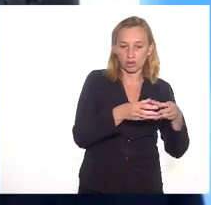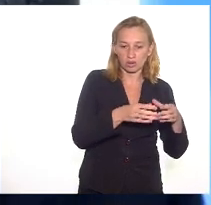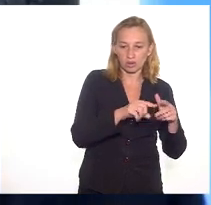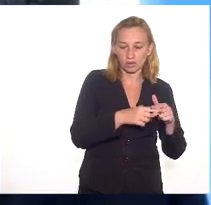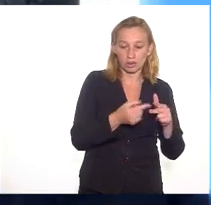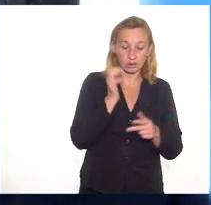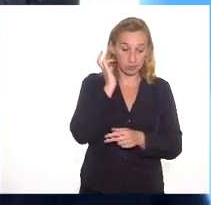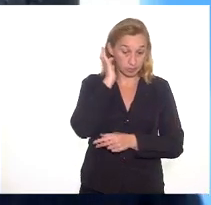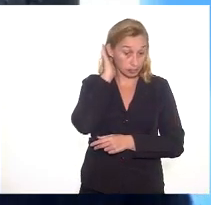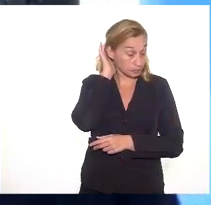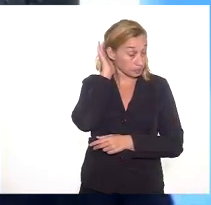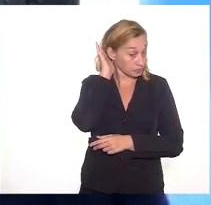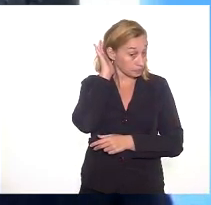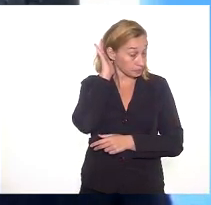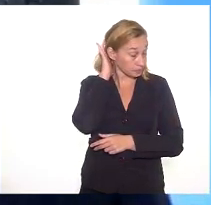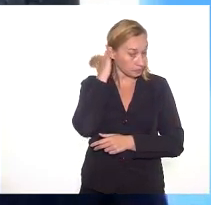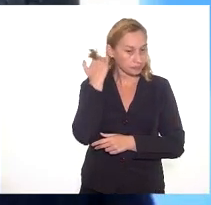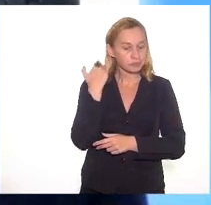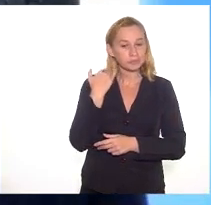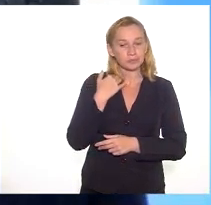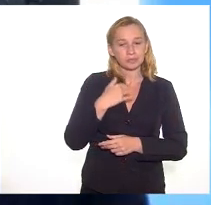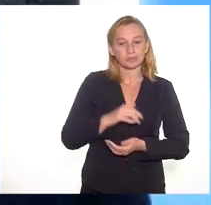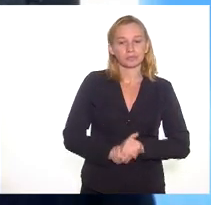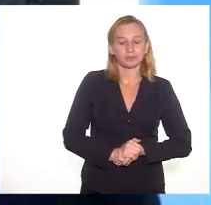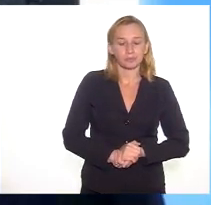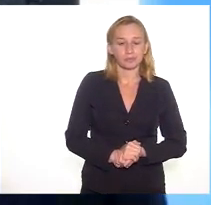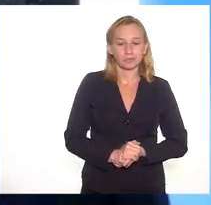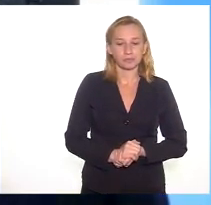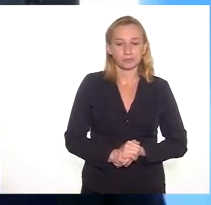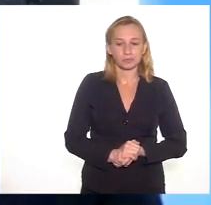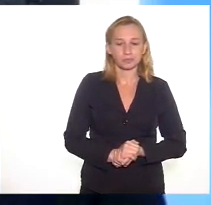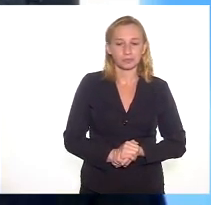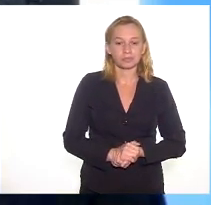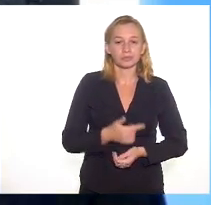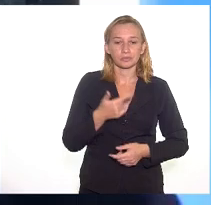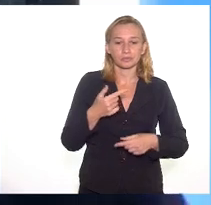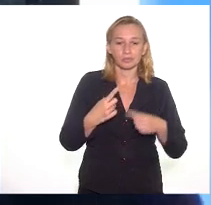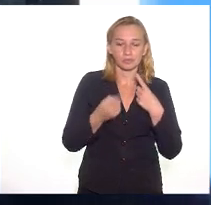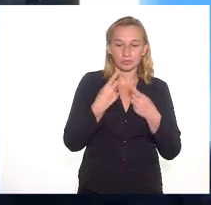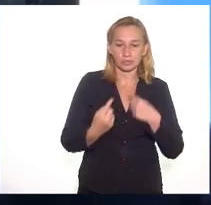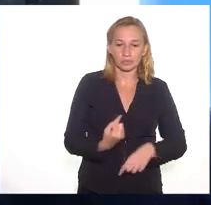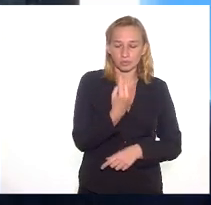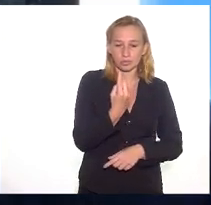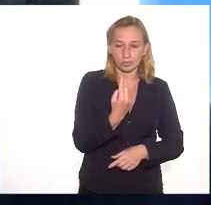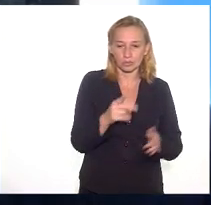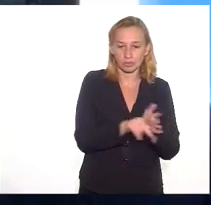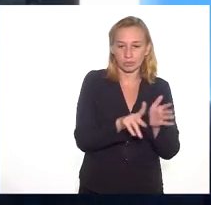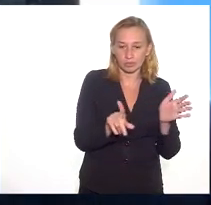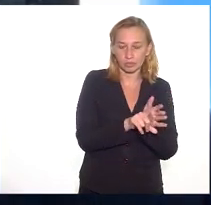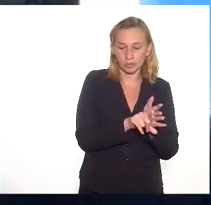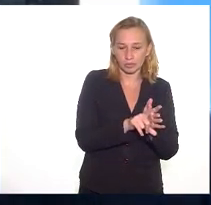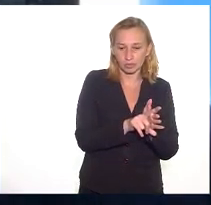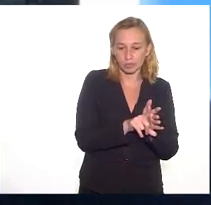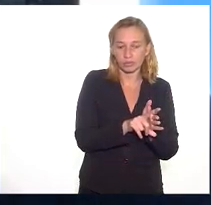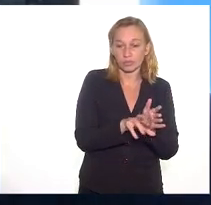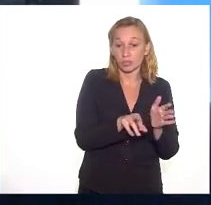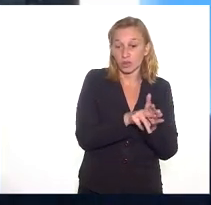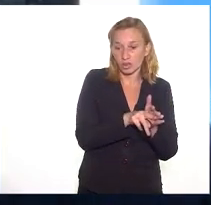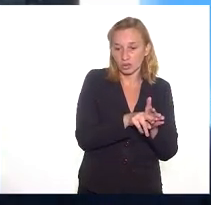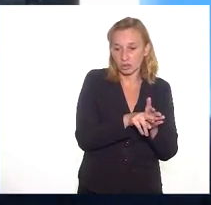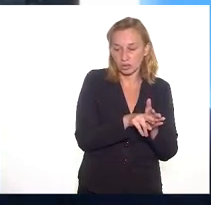técnicas. Em tramitação ordinária e discussão, em discussão única, projeto de